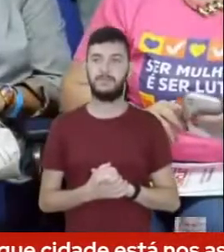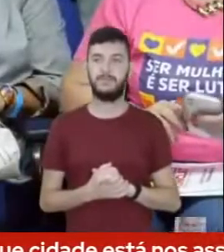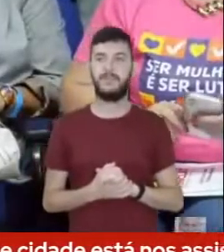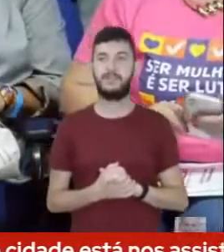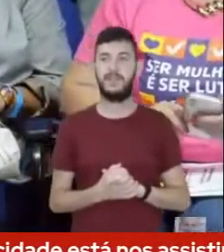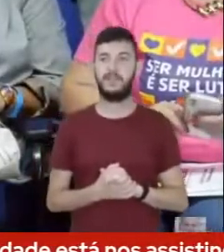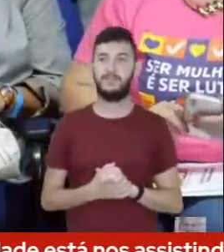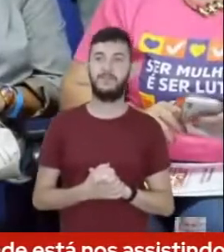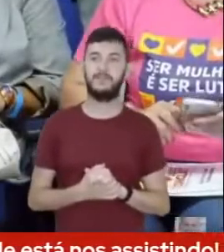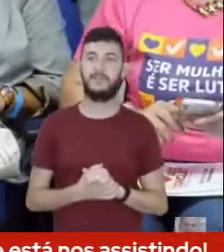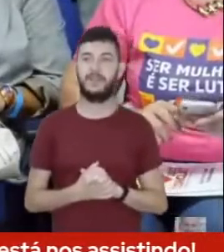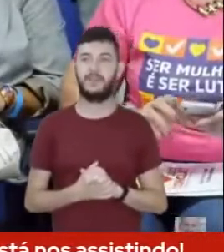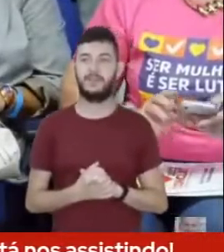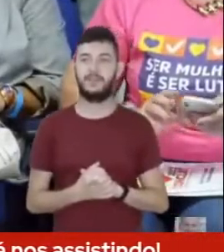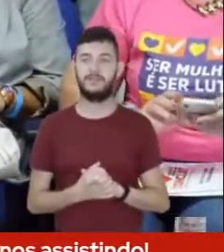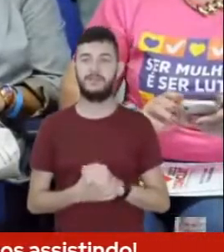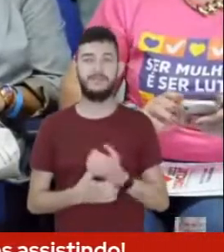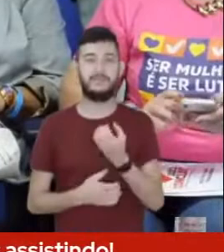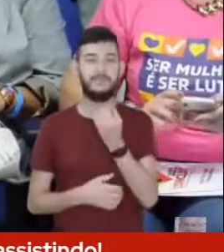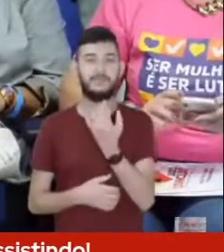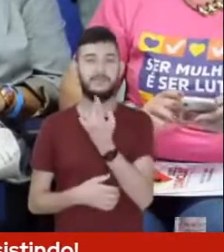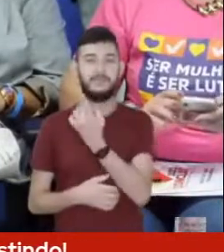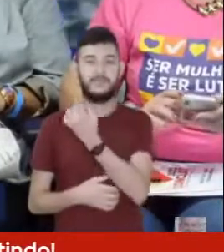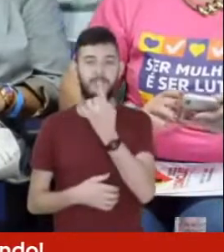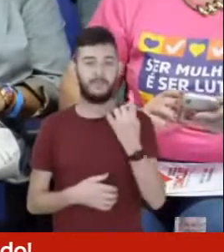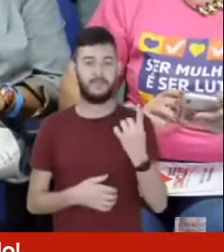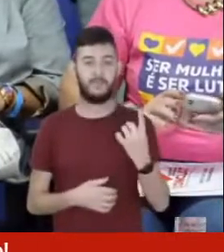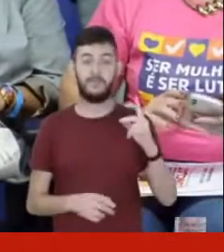Bom dia, povo brasileiro!